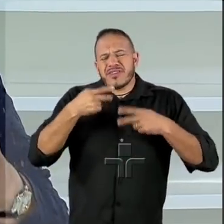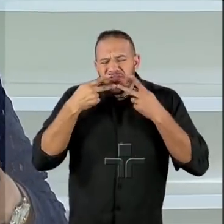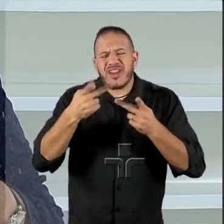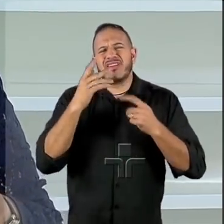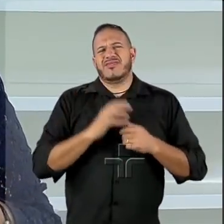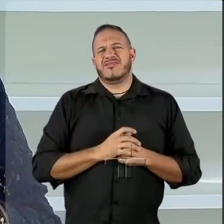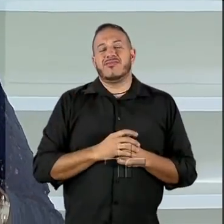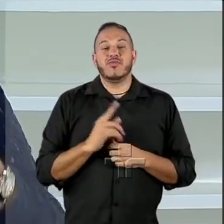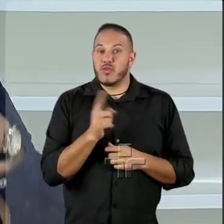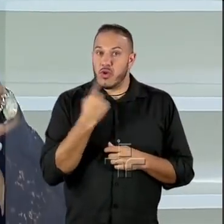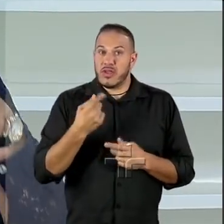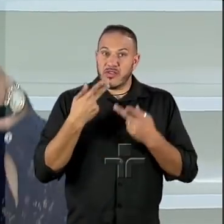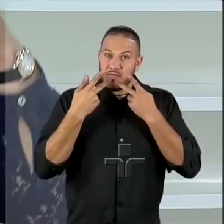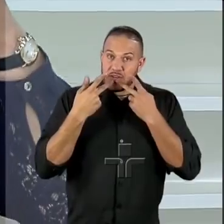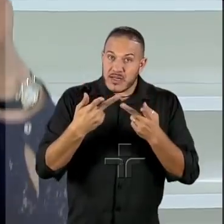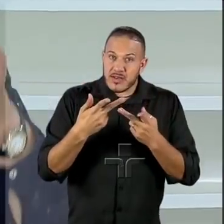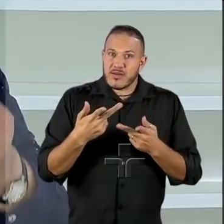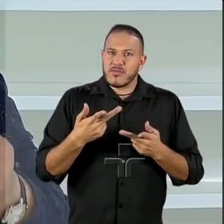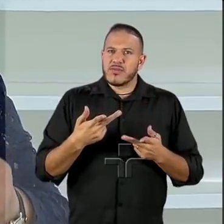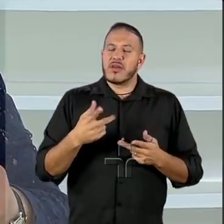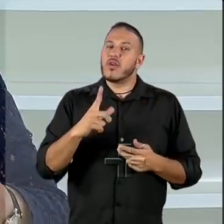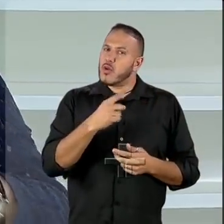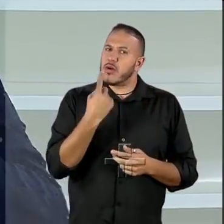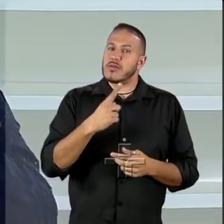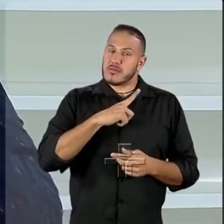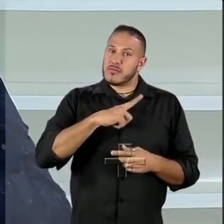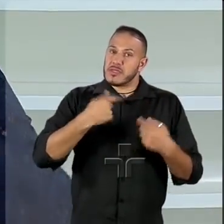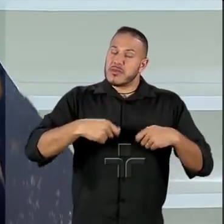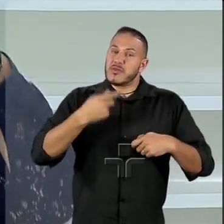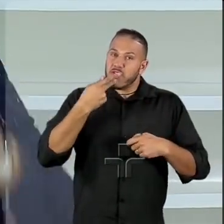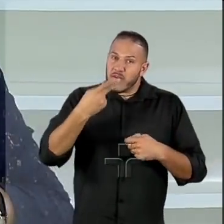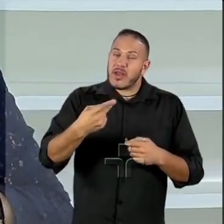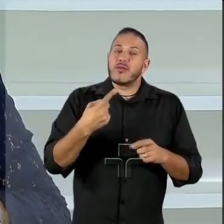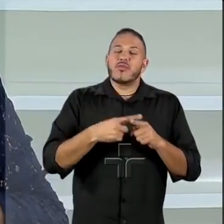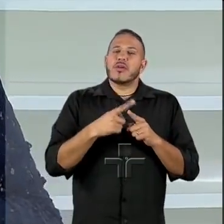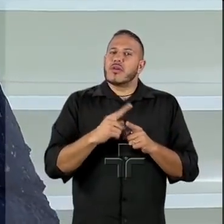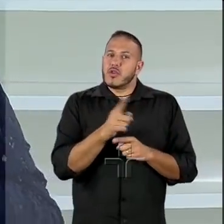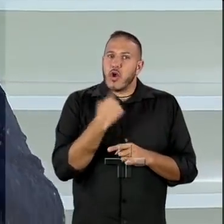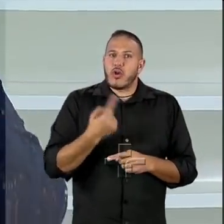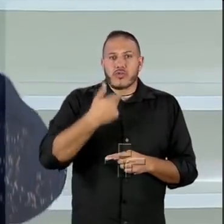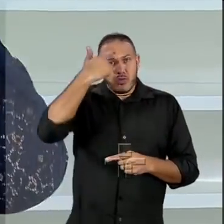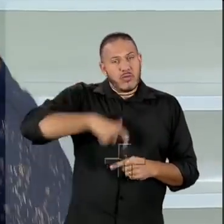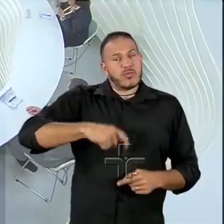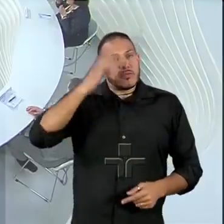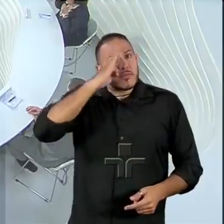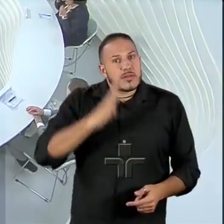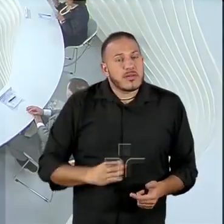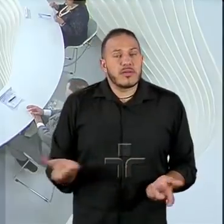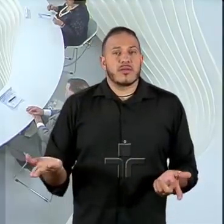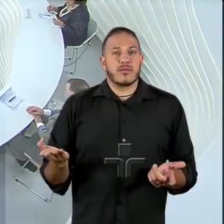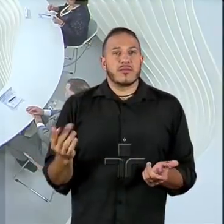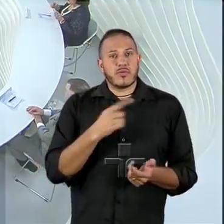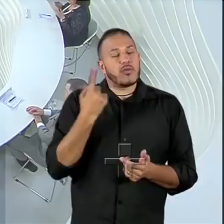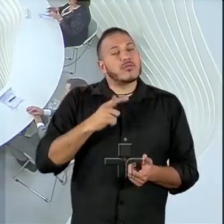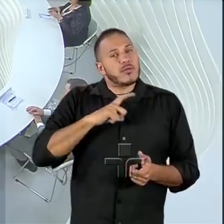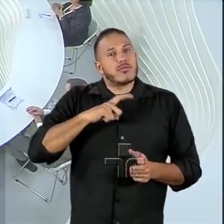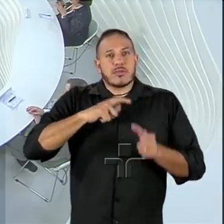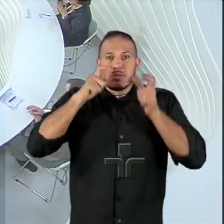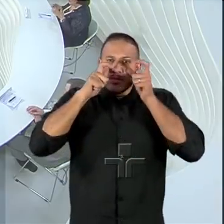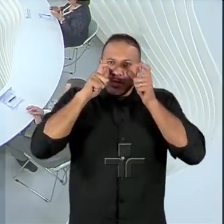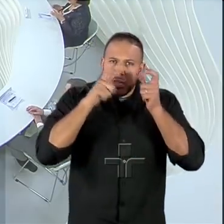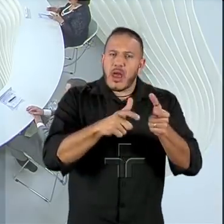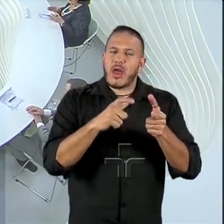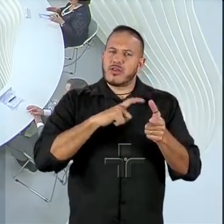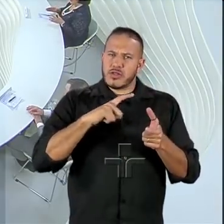quando nós falamos, temos de falar porque somos brasileiros, somos interessados em termos